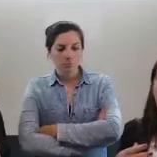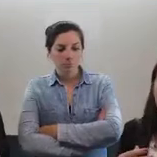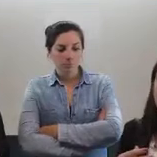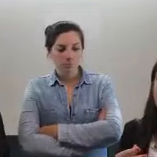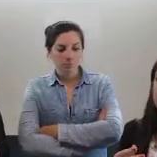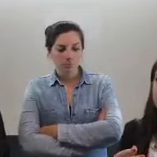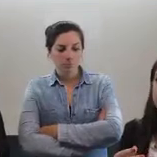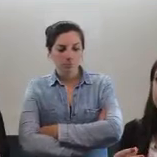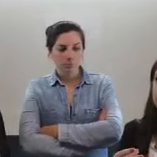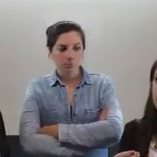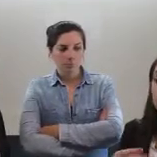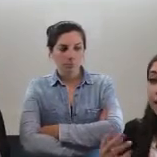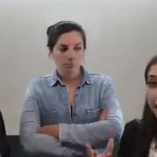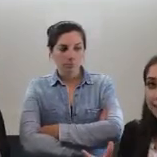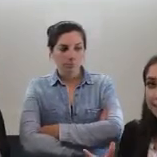obesidade or